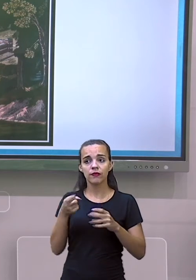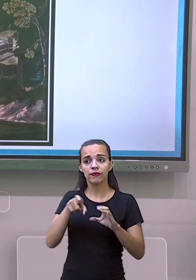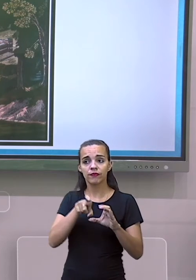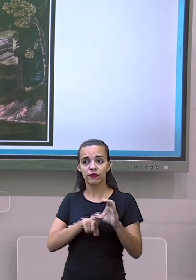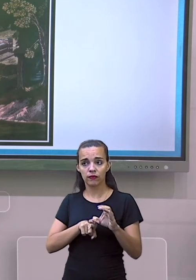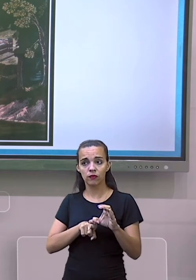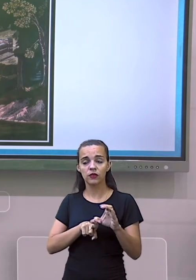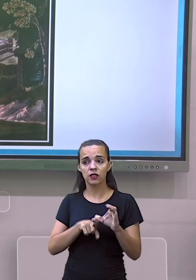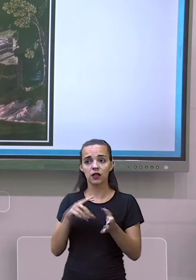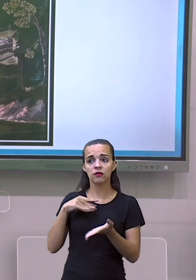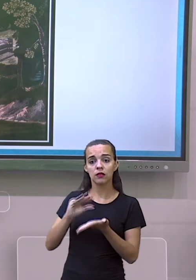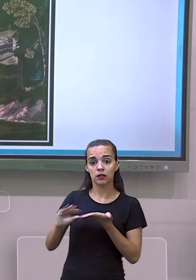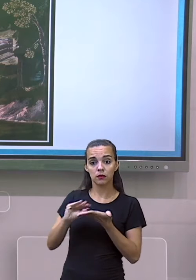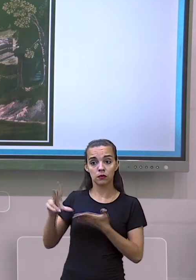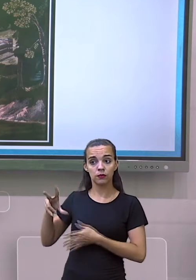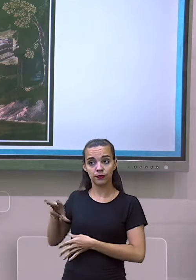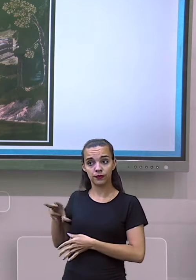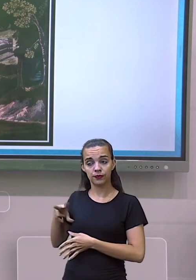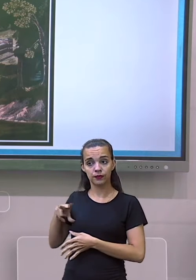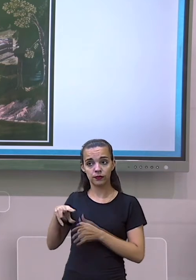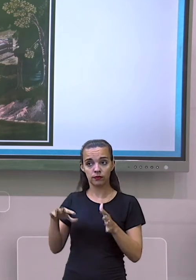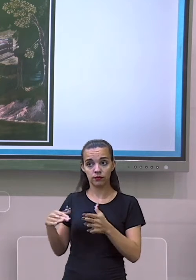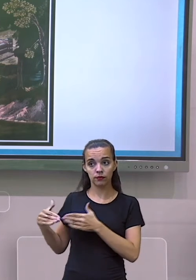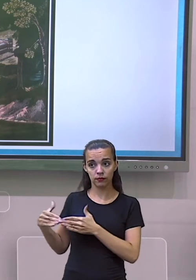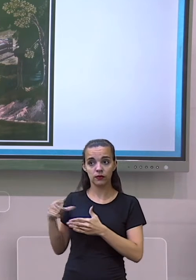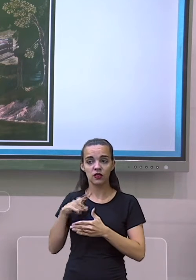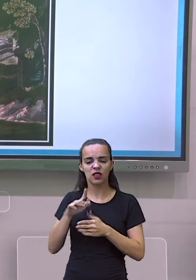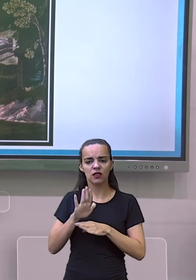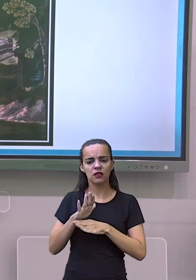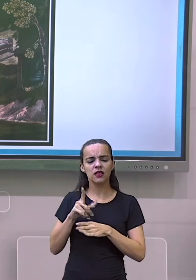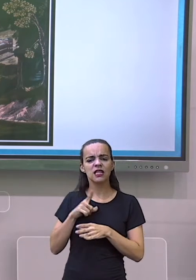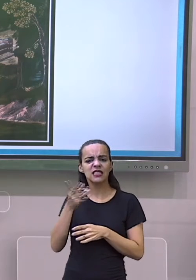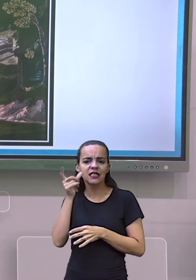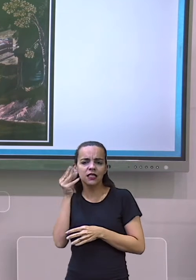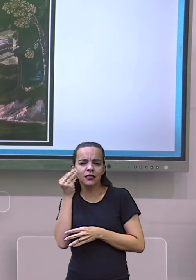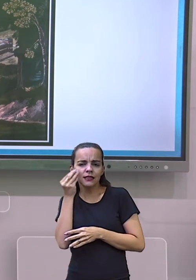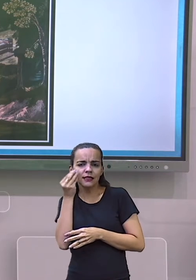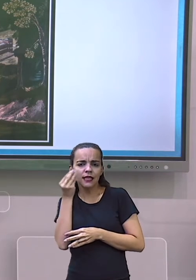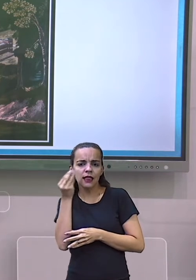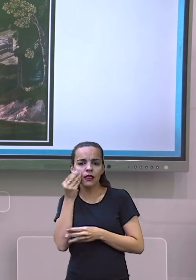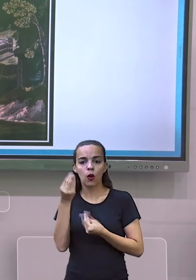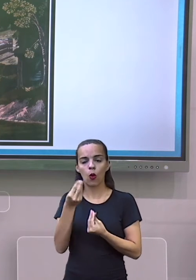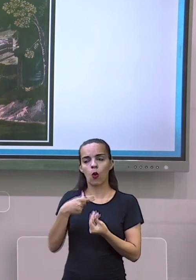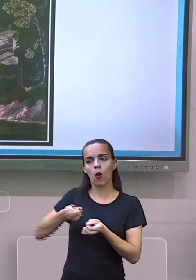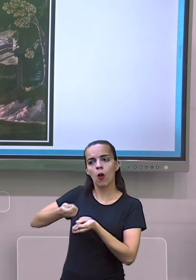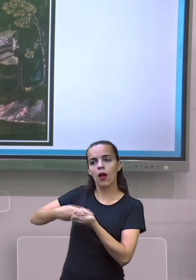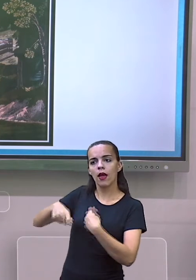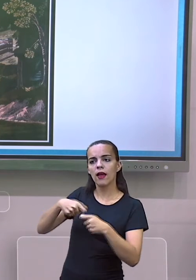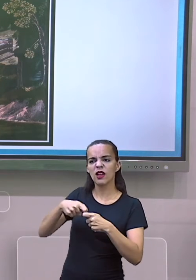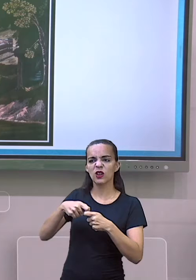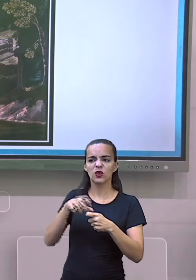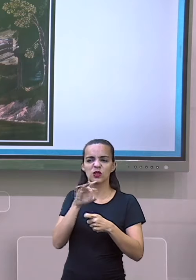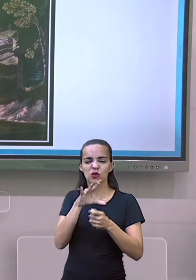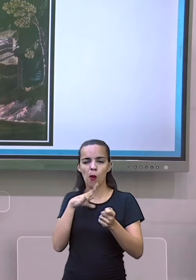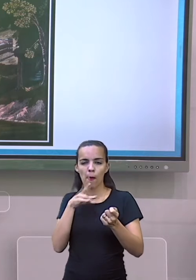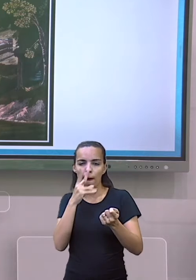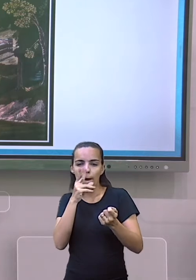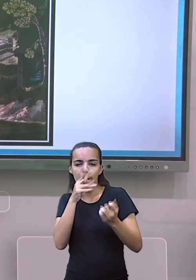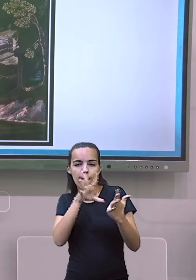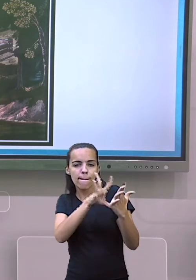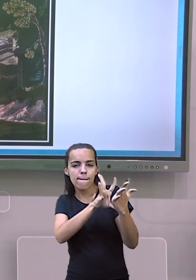dependeriam do capital privado e teriam sua economia baseada na indústria. Ele não propunha